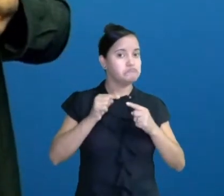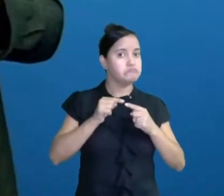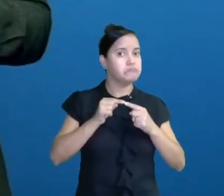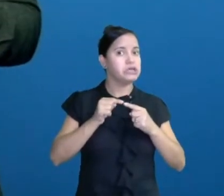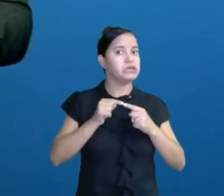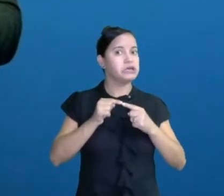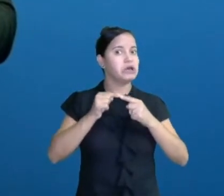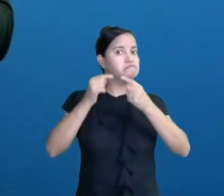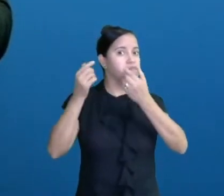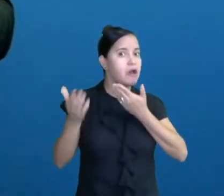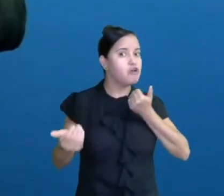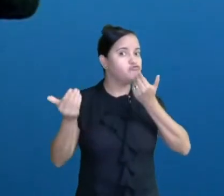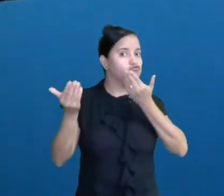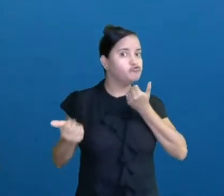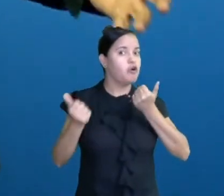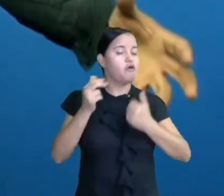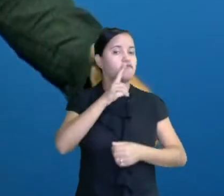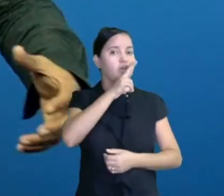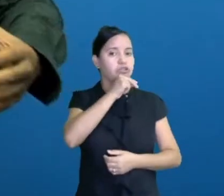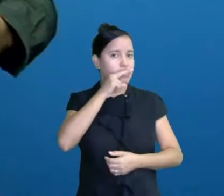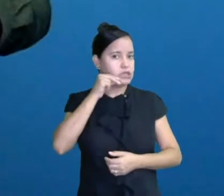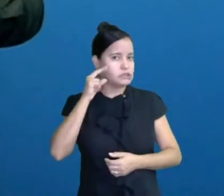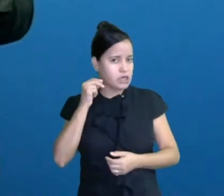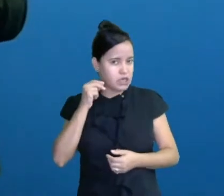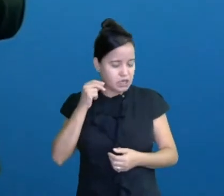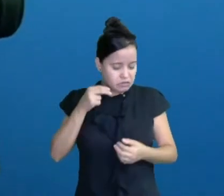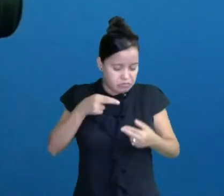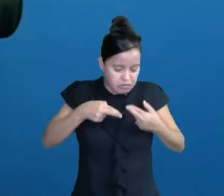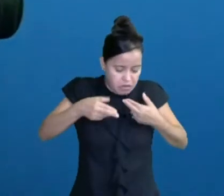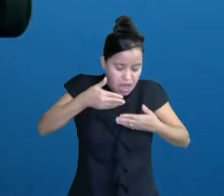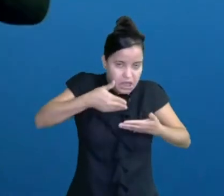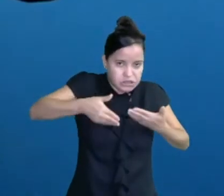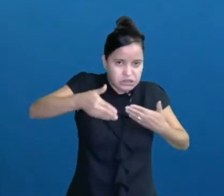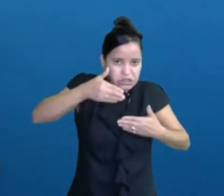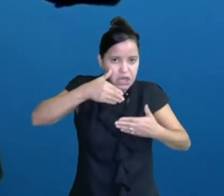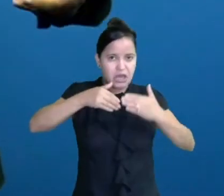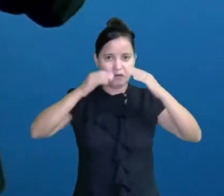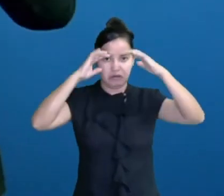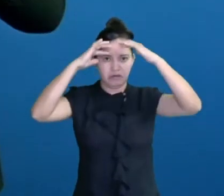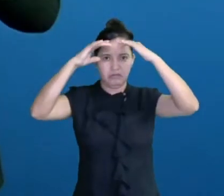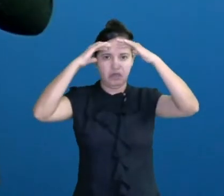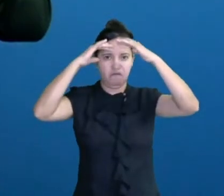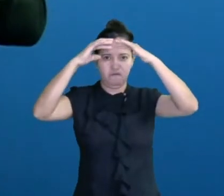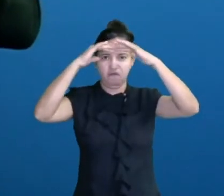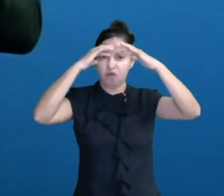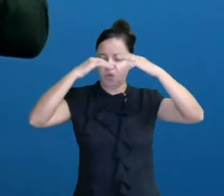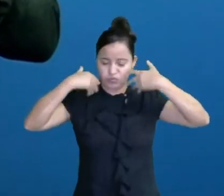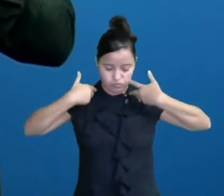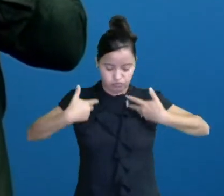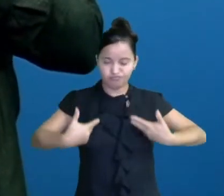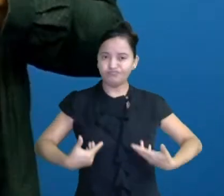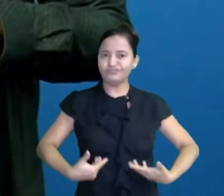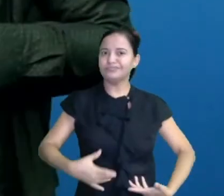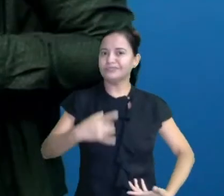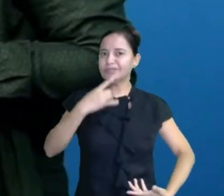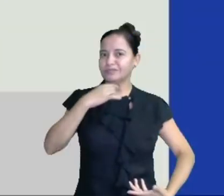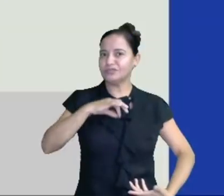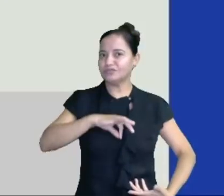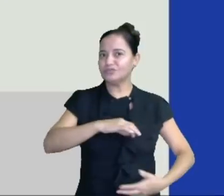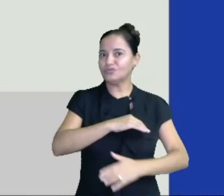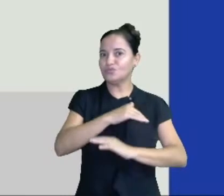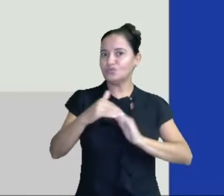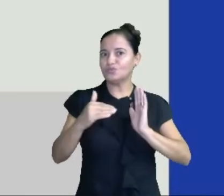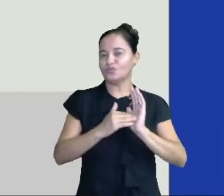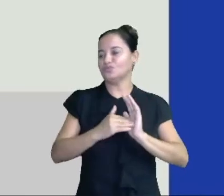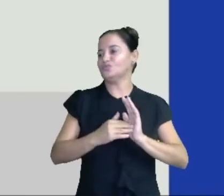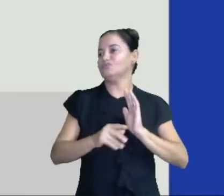justamente dessa adolescência. E essa relação dos hormônios, do sistema nervoso, do sistema endócrino, é importantíssimo a gente ver. Produção, bota